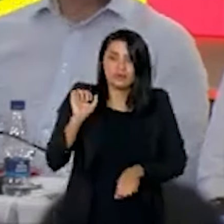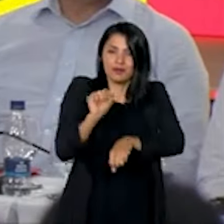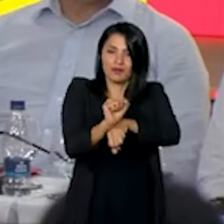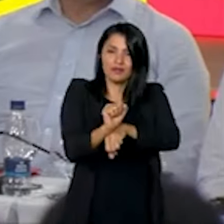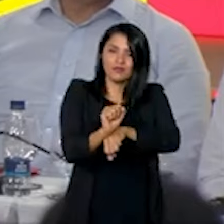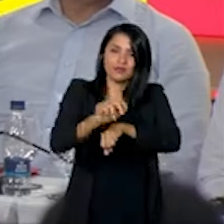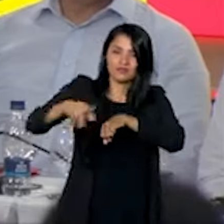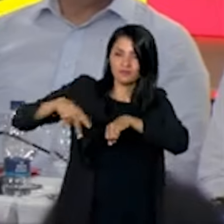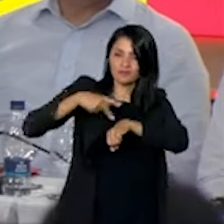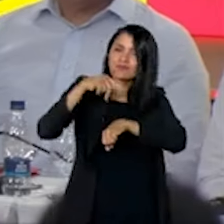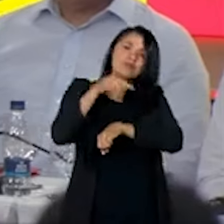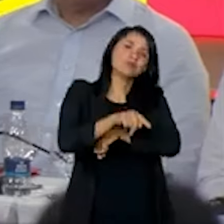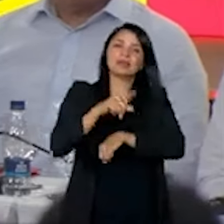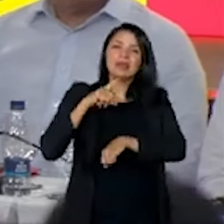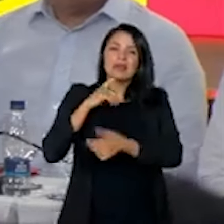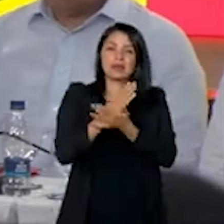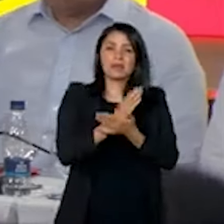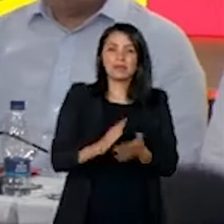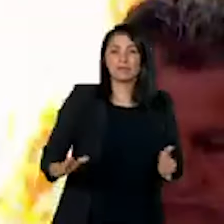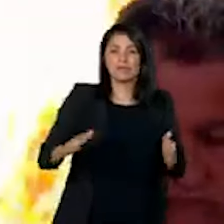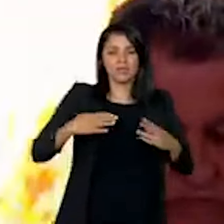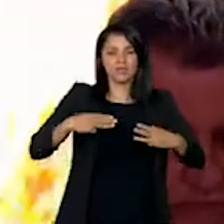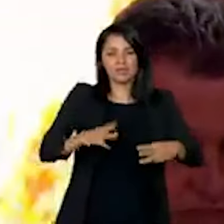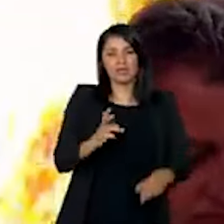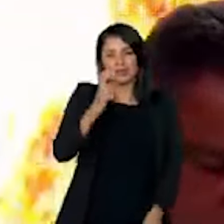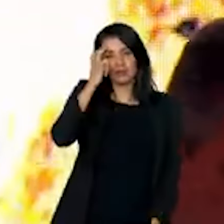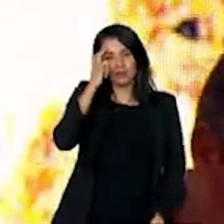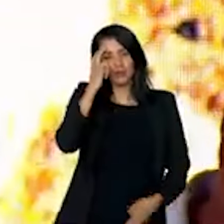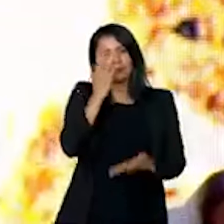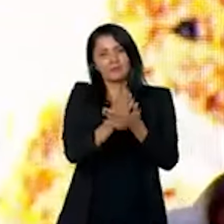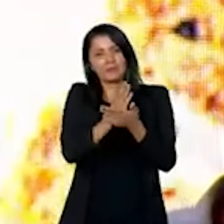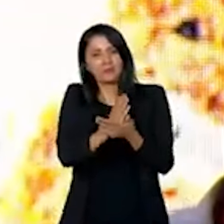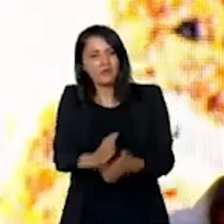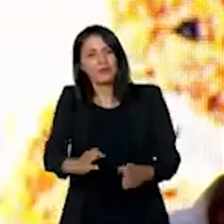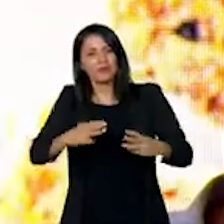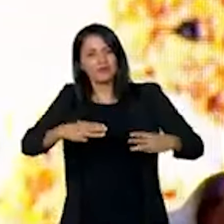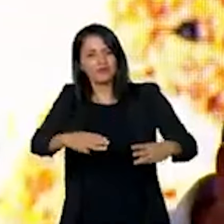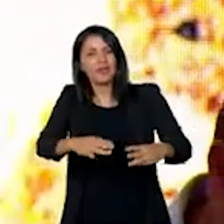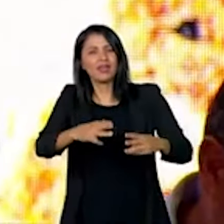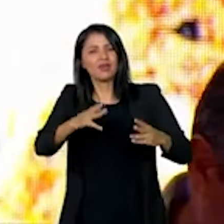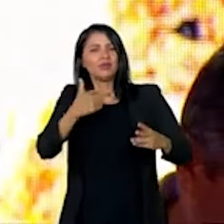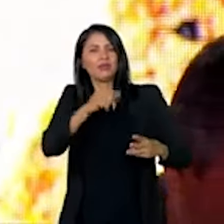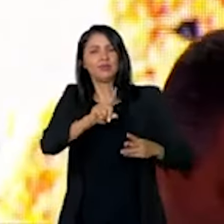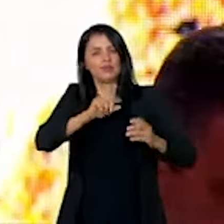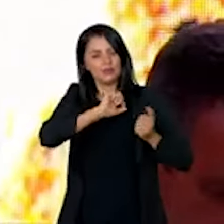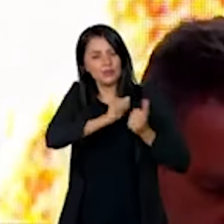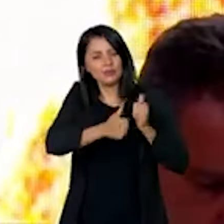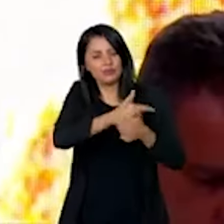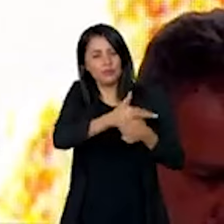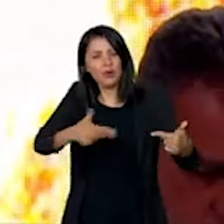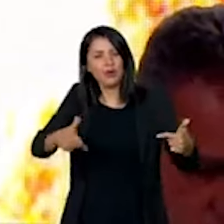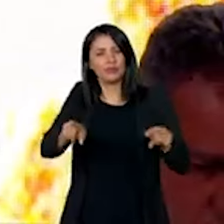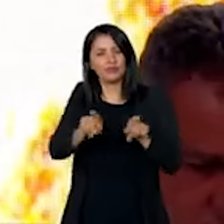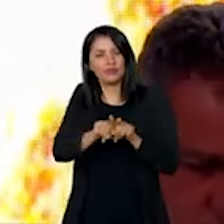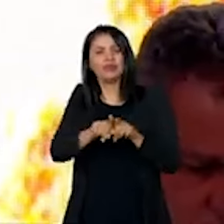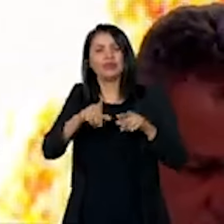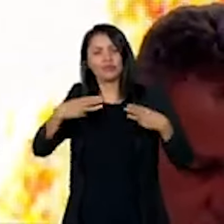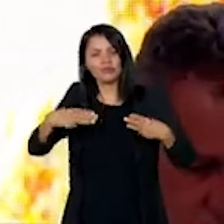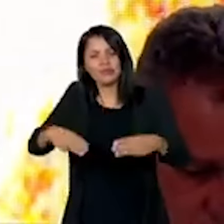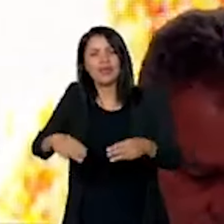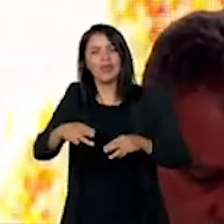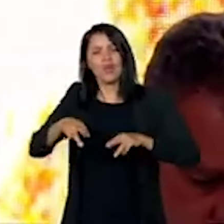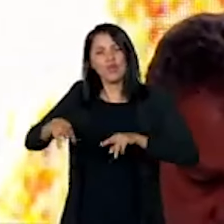Esse país acabou com o Ministério da Cultura, acabou com o Ministério do Esporte, acabou com o Ministério da Igualdade